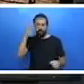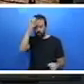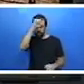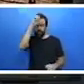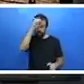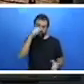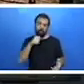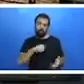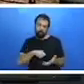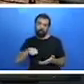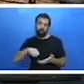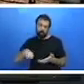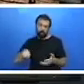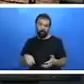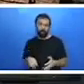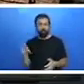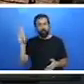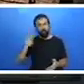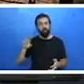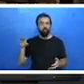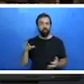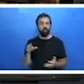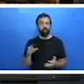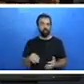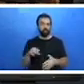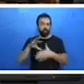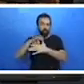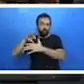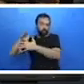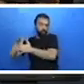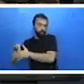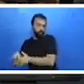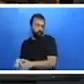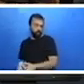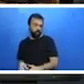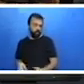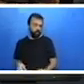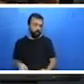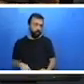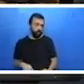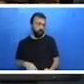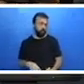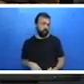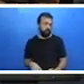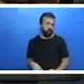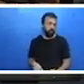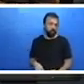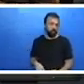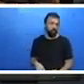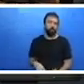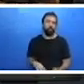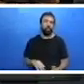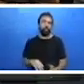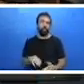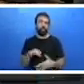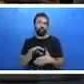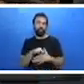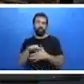cordel perdeu a sua popularidade. Mesmo sendo antigo, o cordel trata de